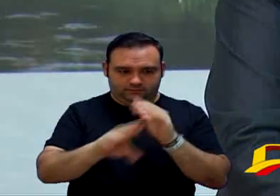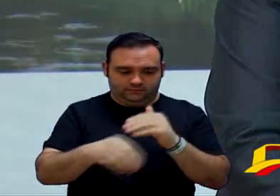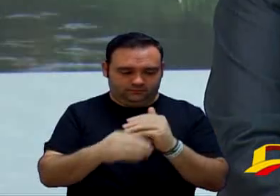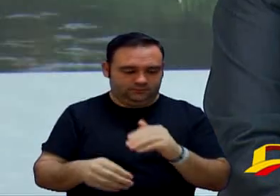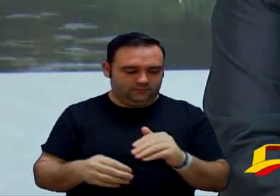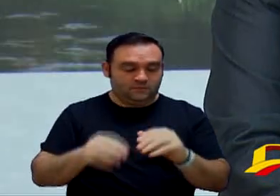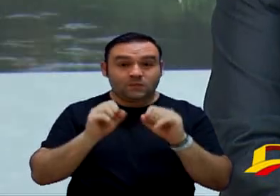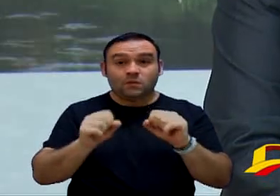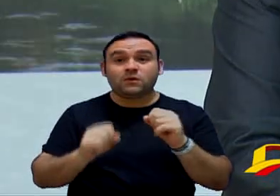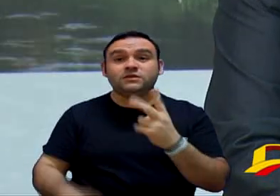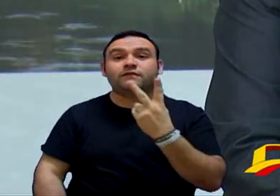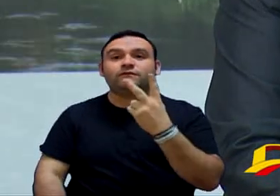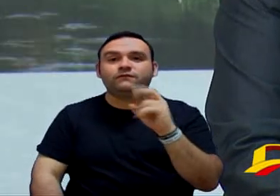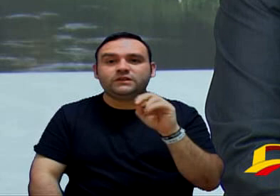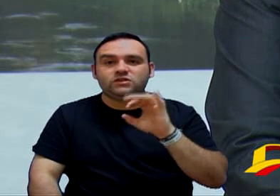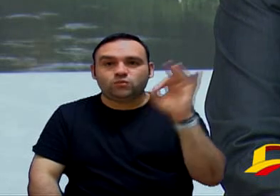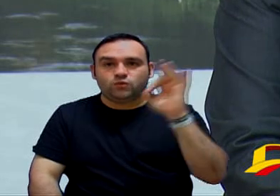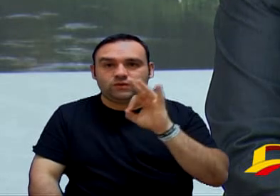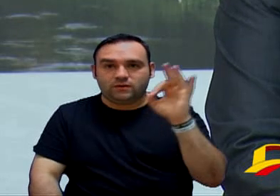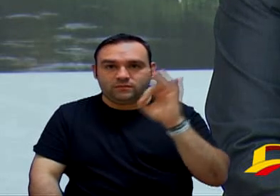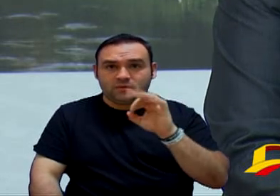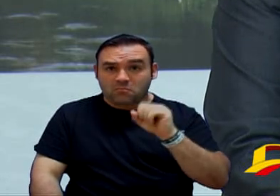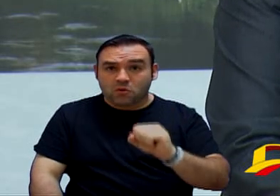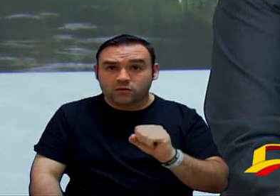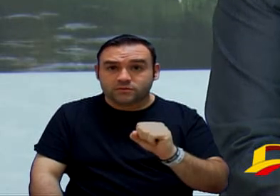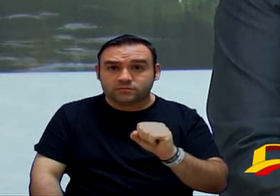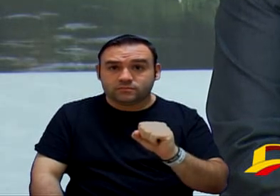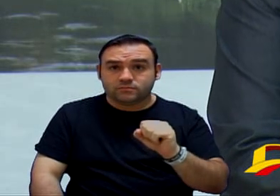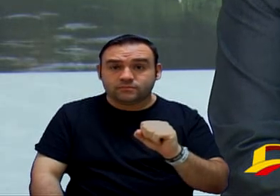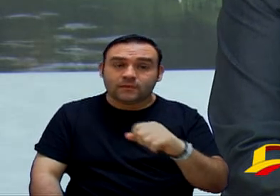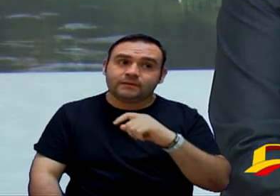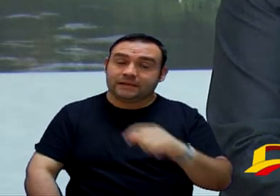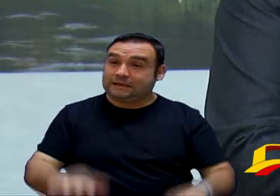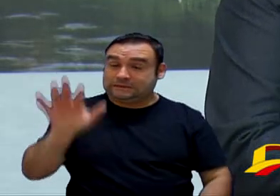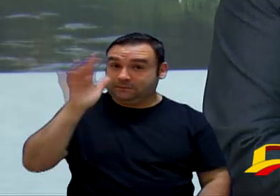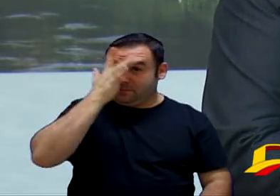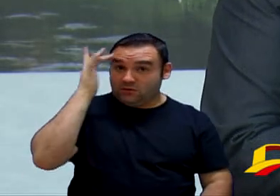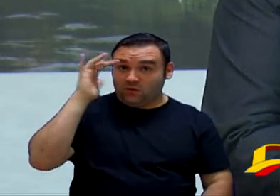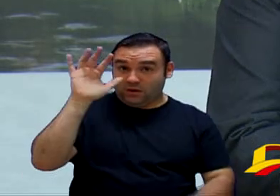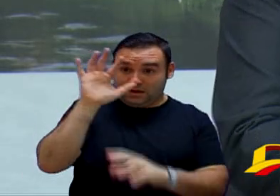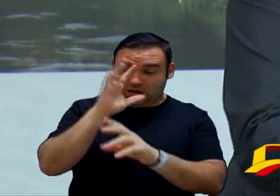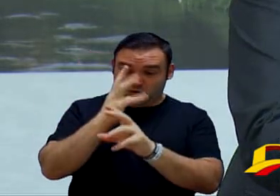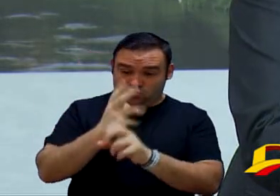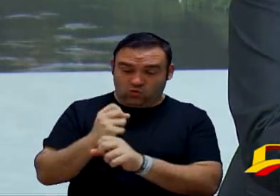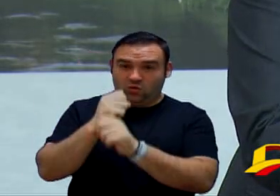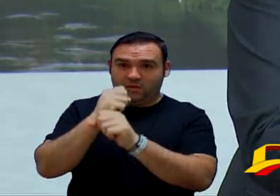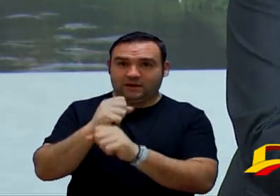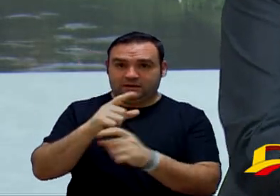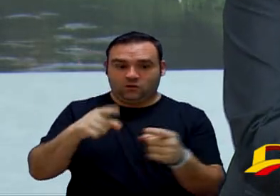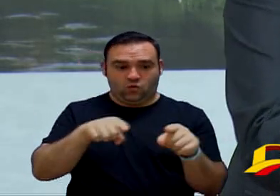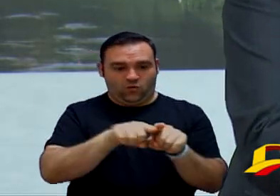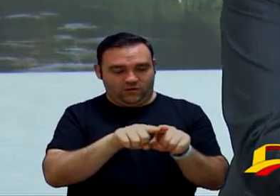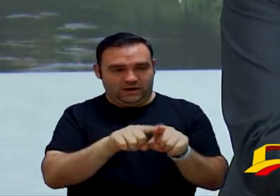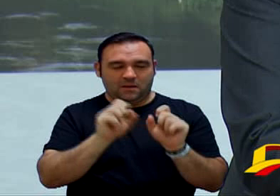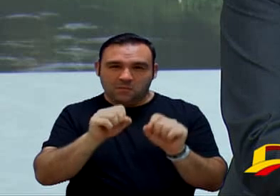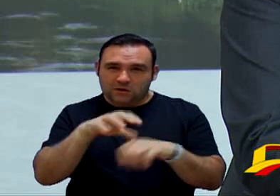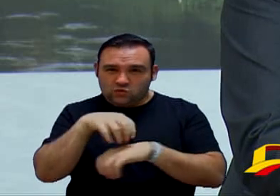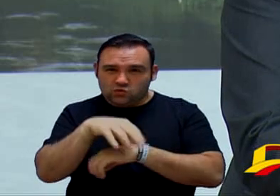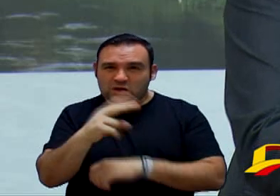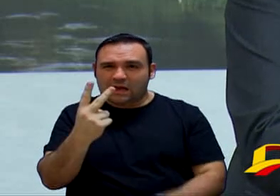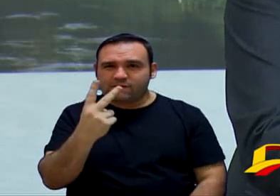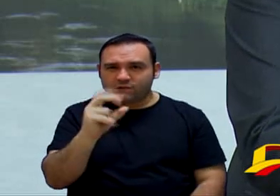poderia ser 20% do total de pessoas de várias Eu Posso